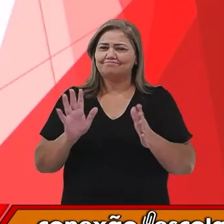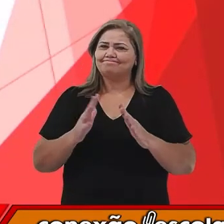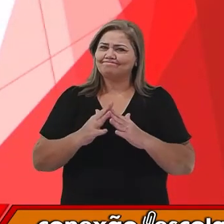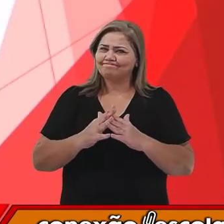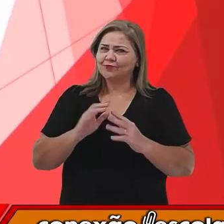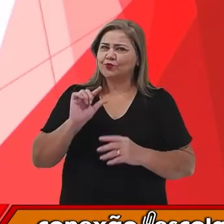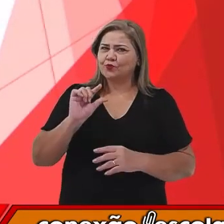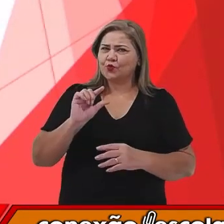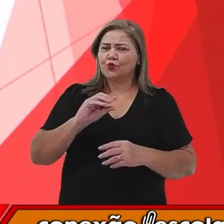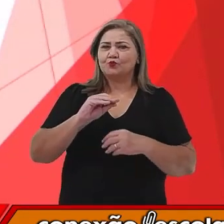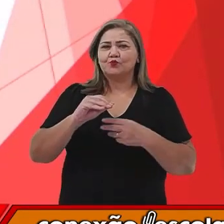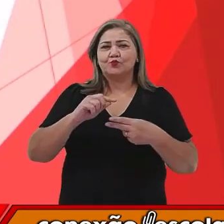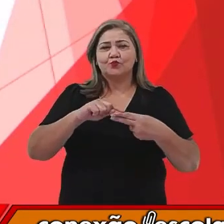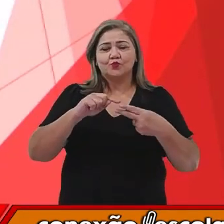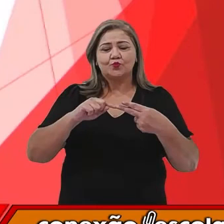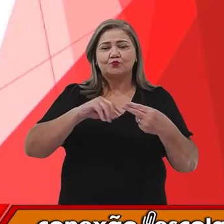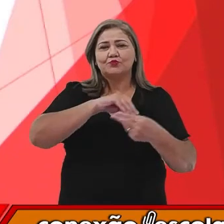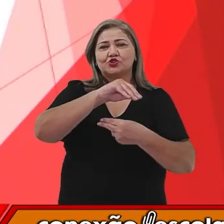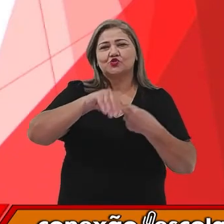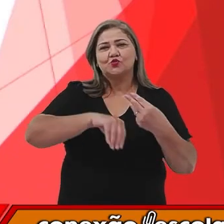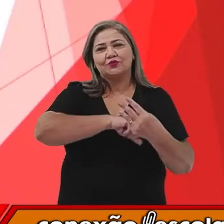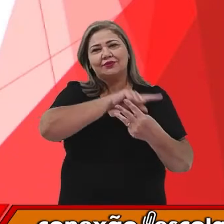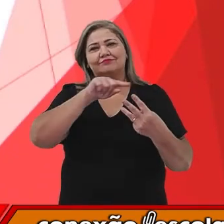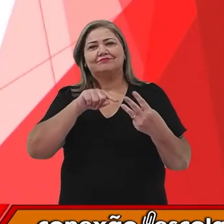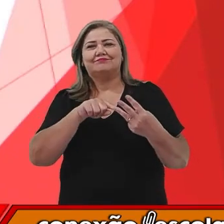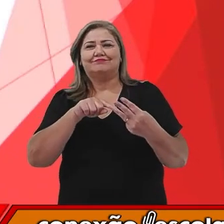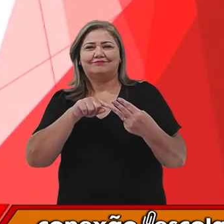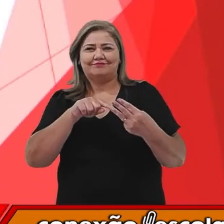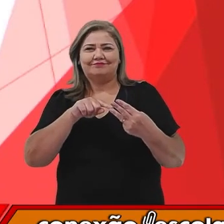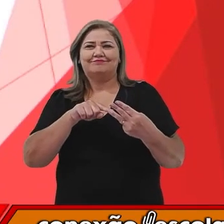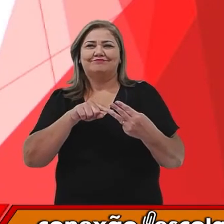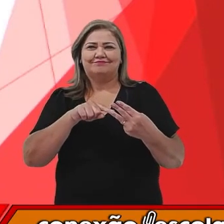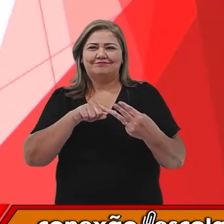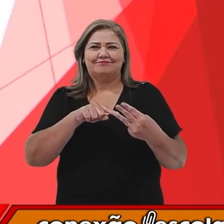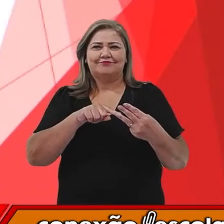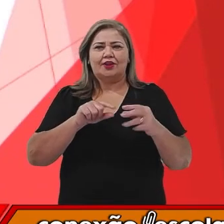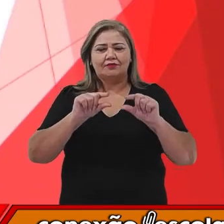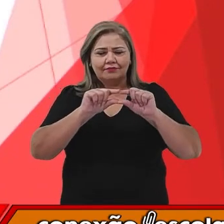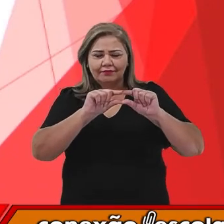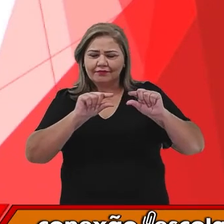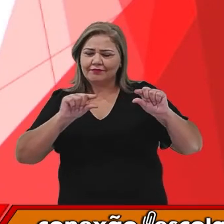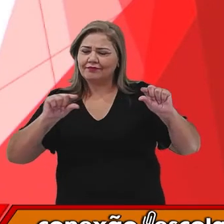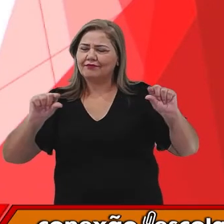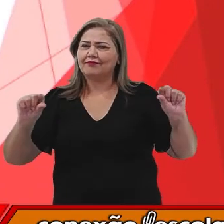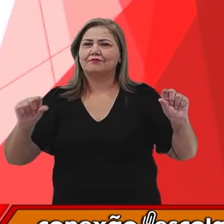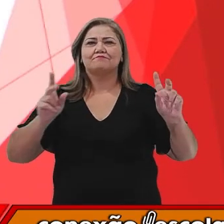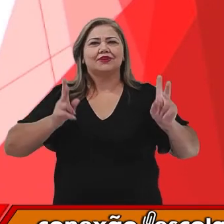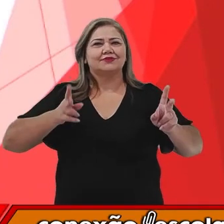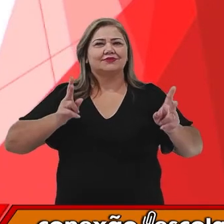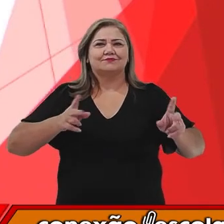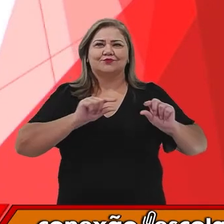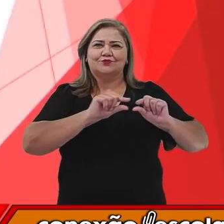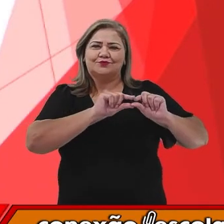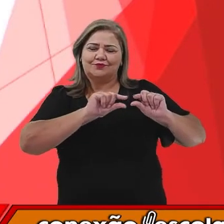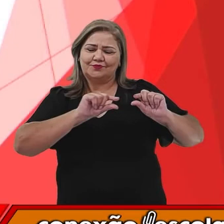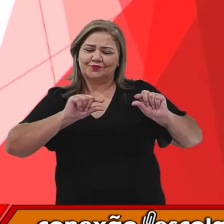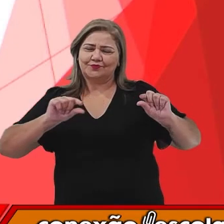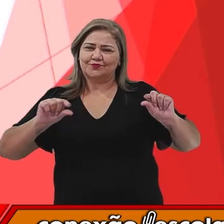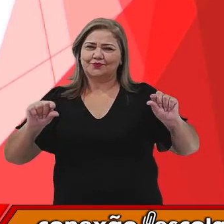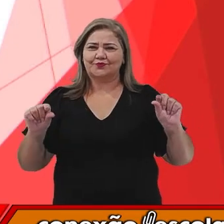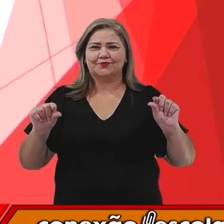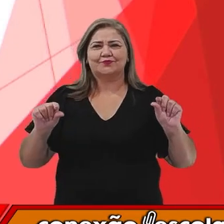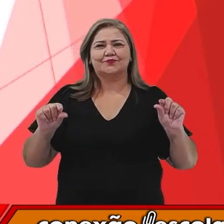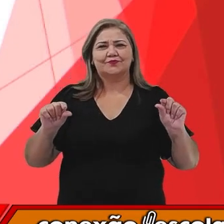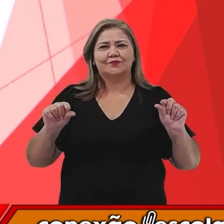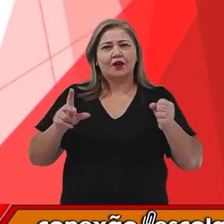do direto e do indireto dentro da mesma construção frasal. Ele não é